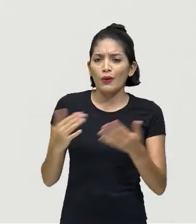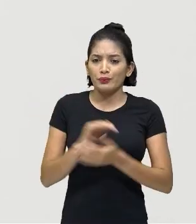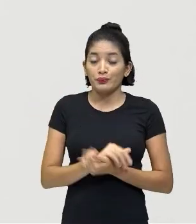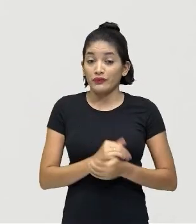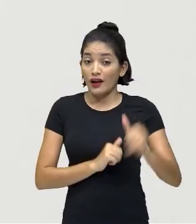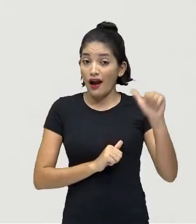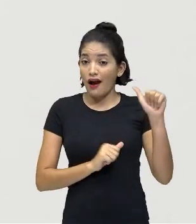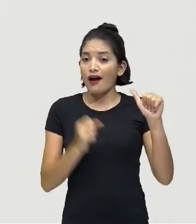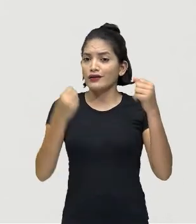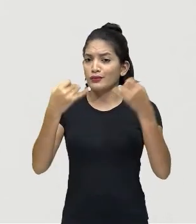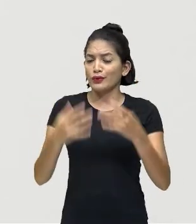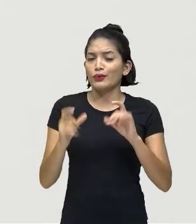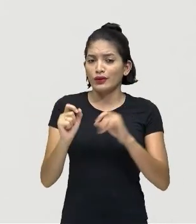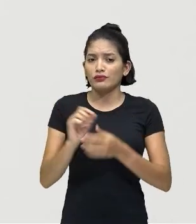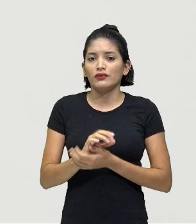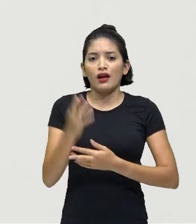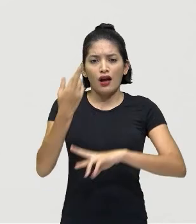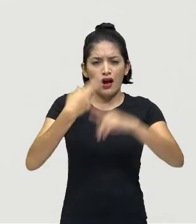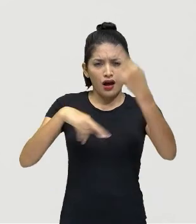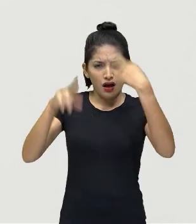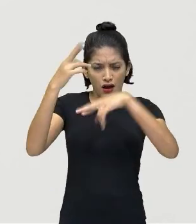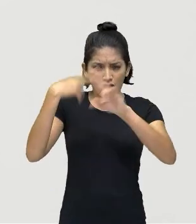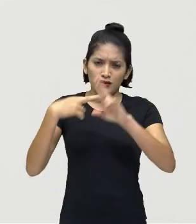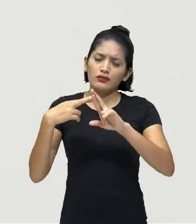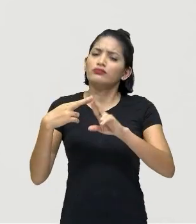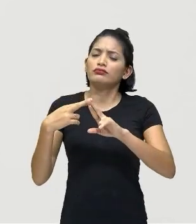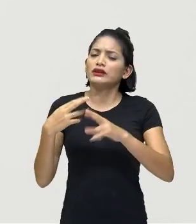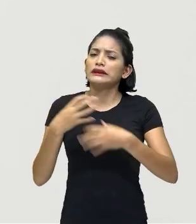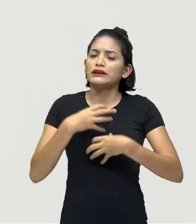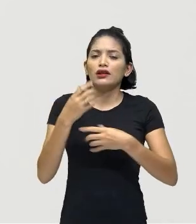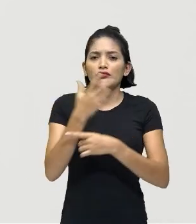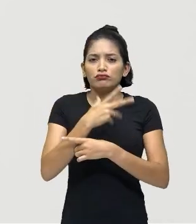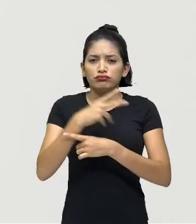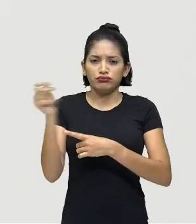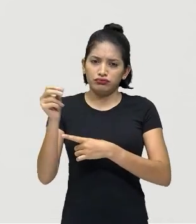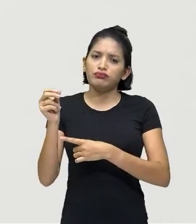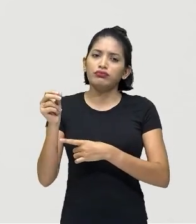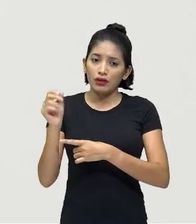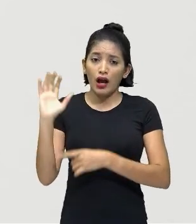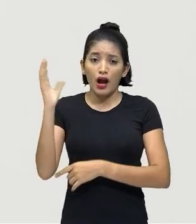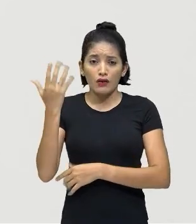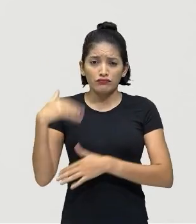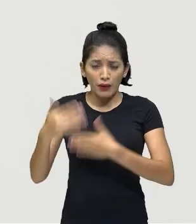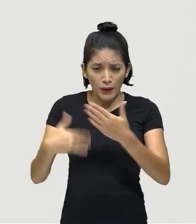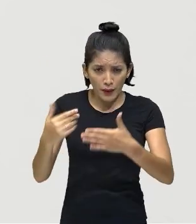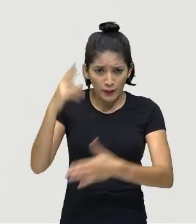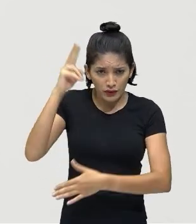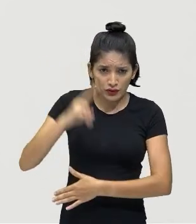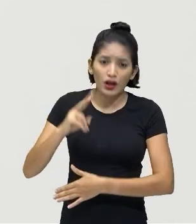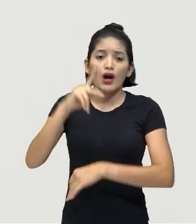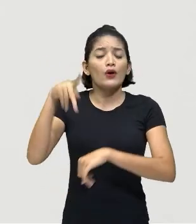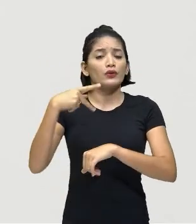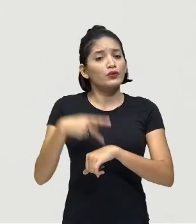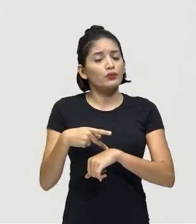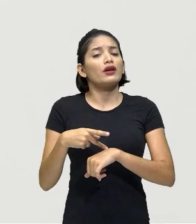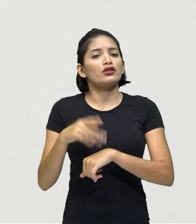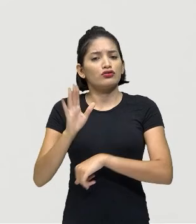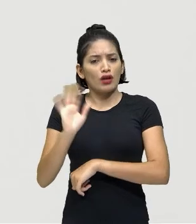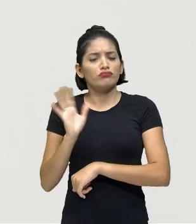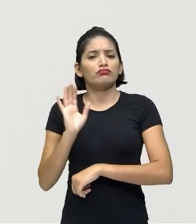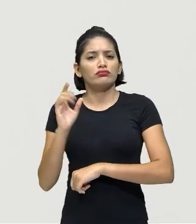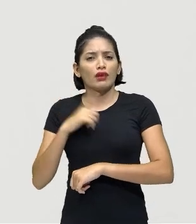diz o seguinte: as revoluções operárias vitoriosas ocorreram ao longo da história nos países